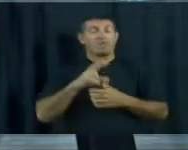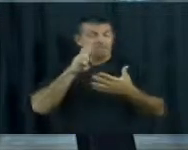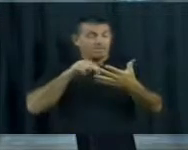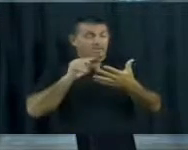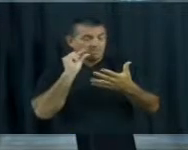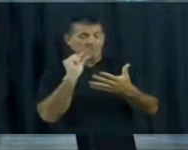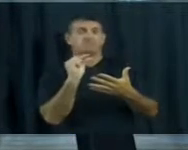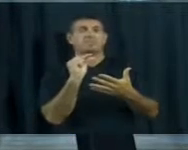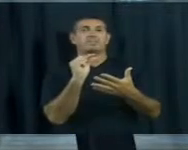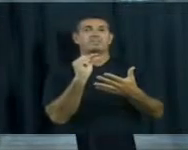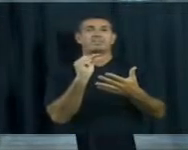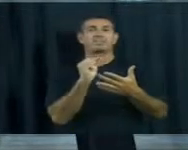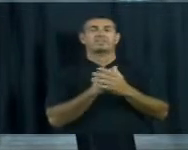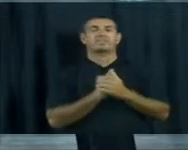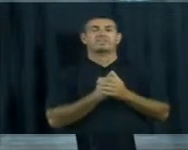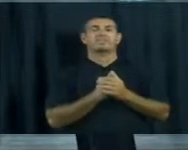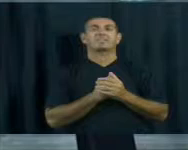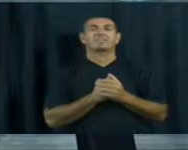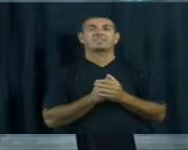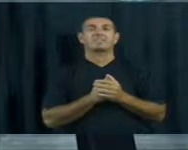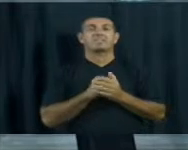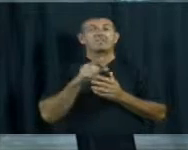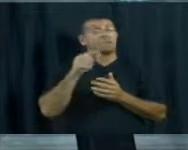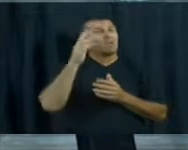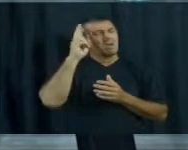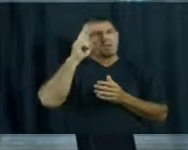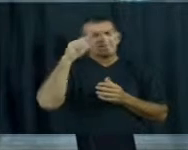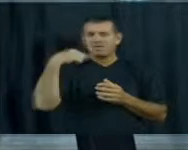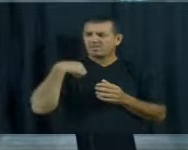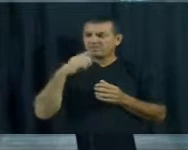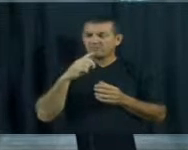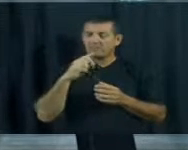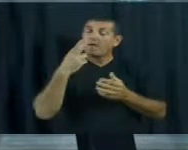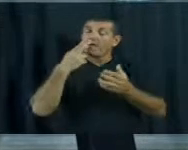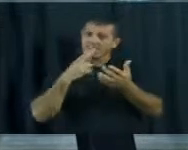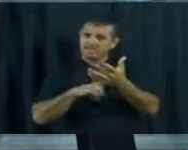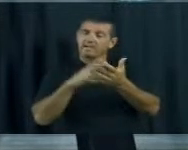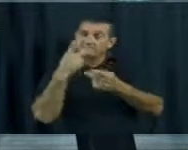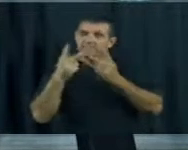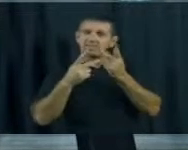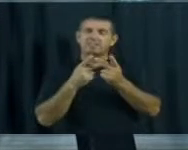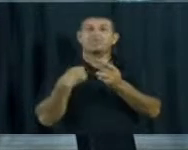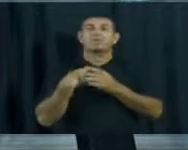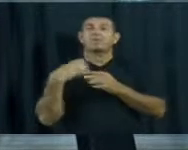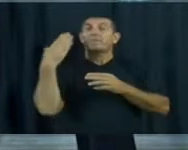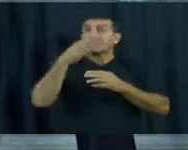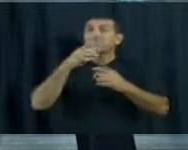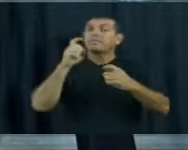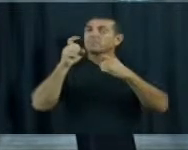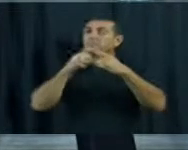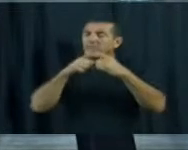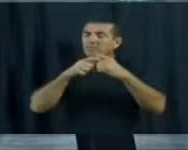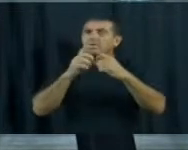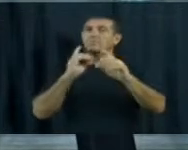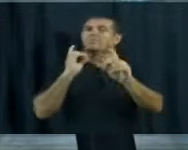de cima, deixa eu ler sem comprometer. Talvez o senhor não se lembre de mim, mas já me consultei com o senhor.